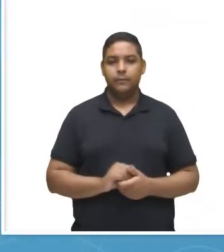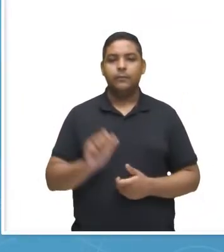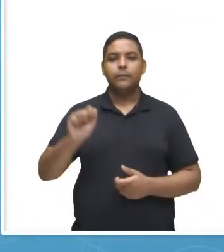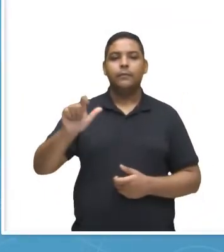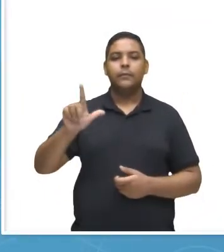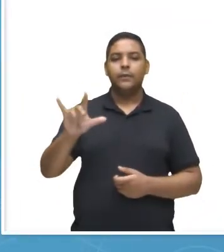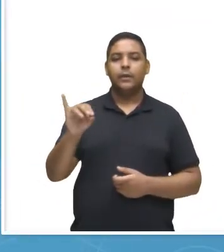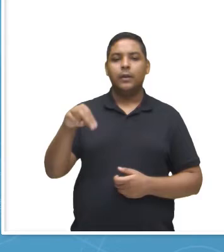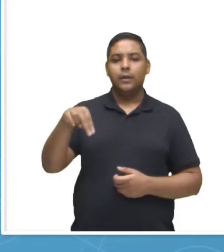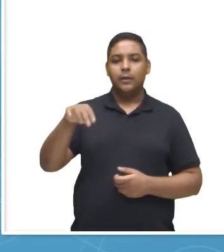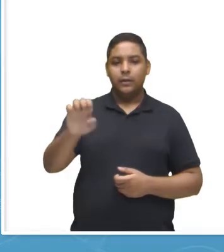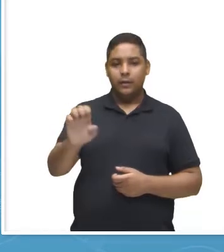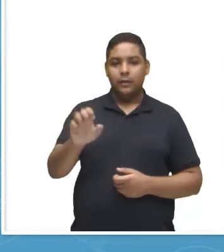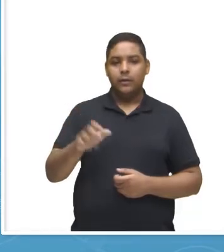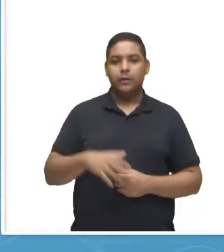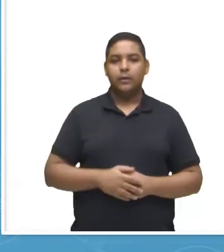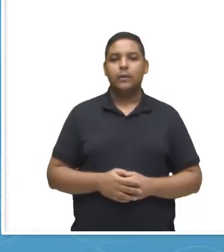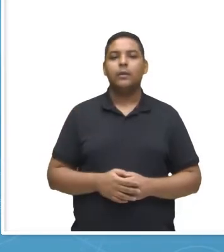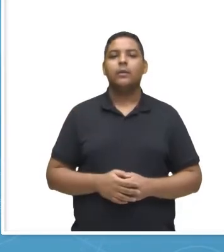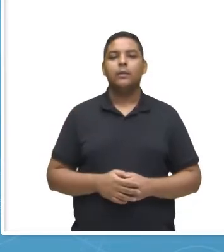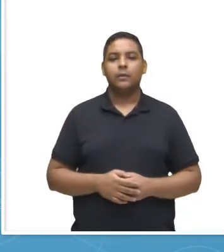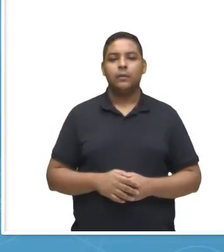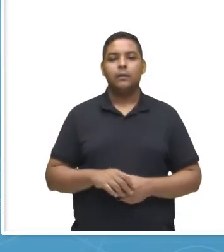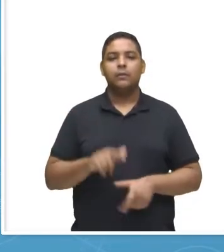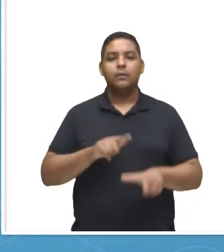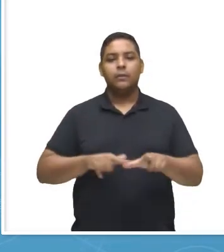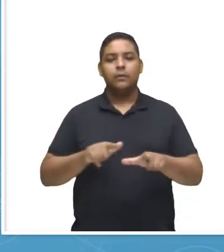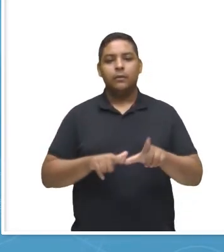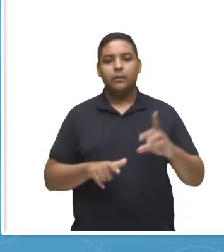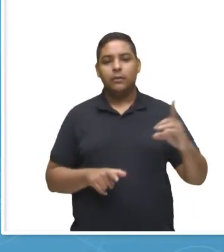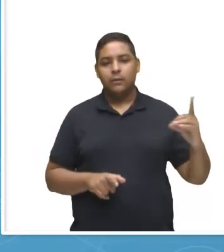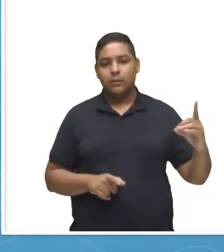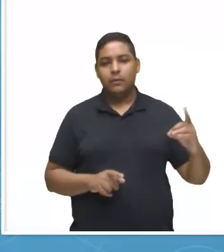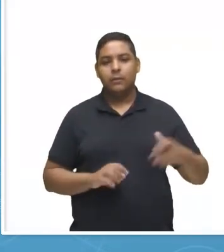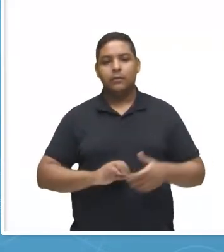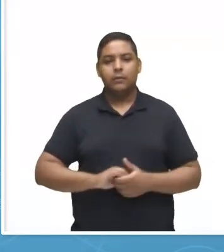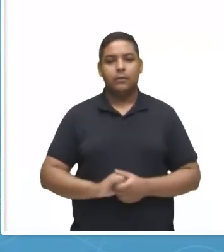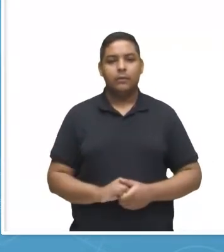Aline, né? Vitor, letra D também.